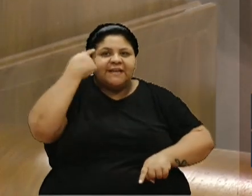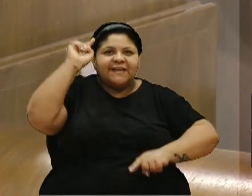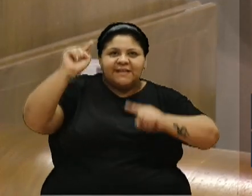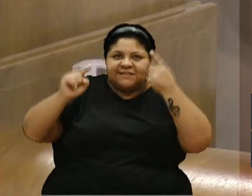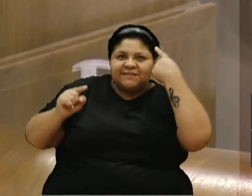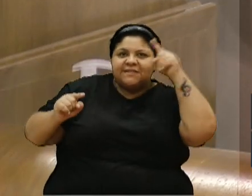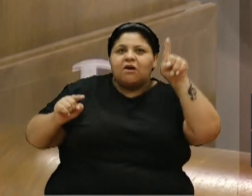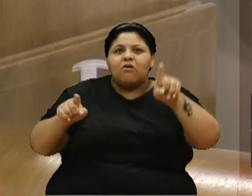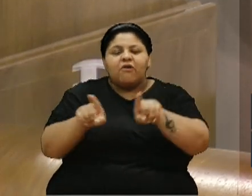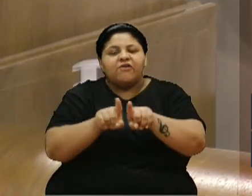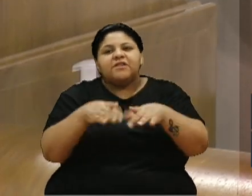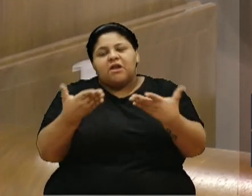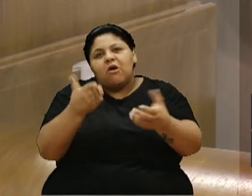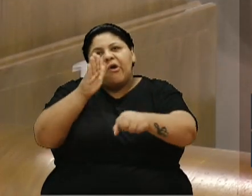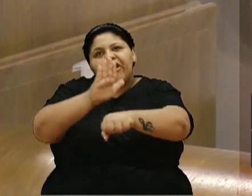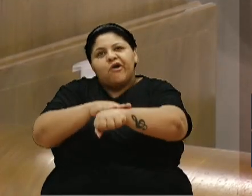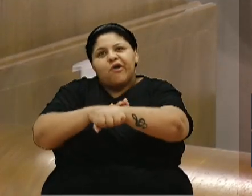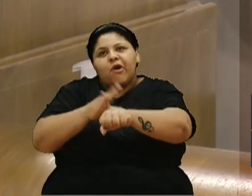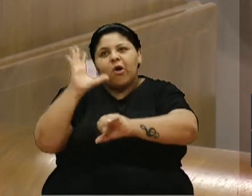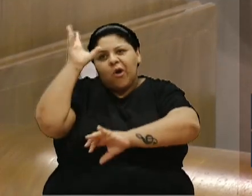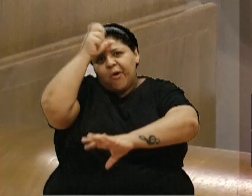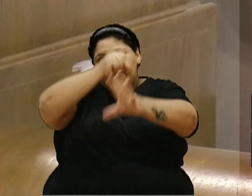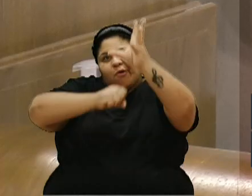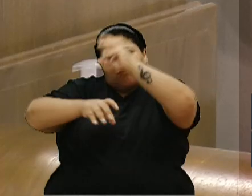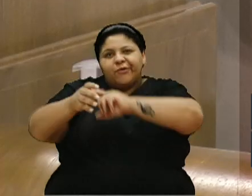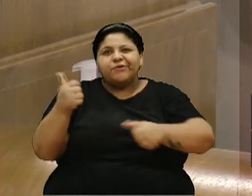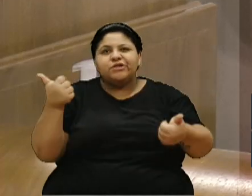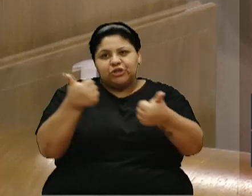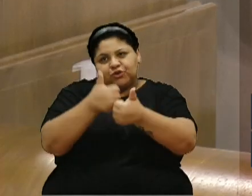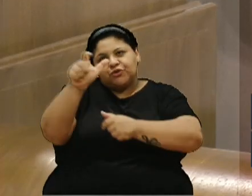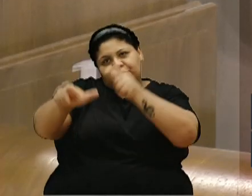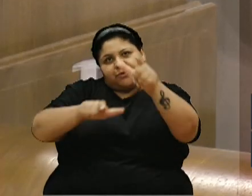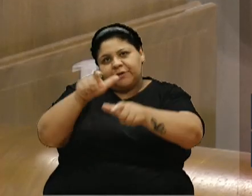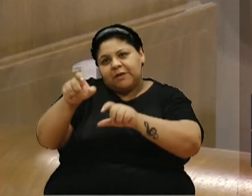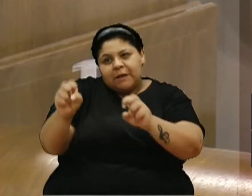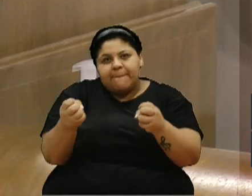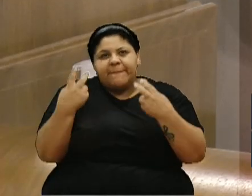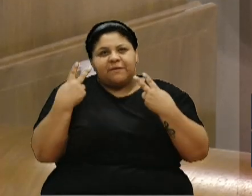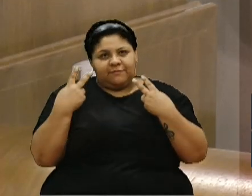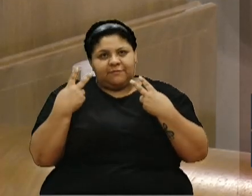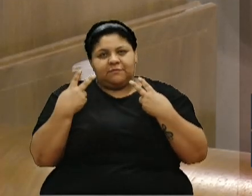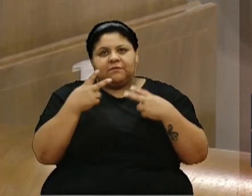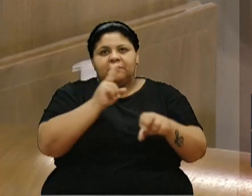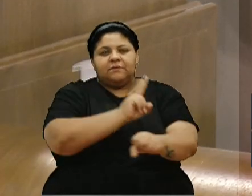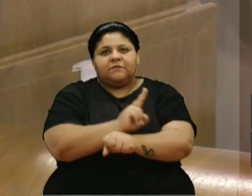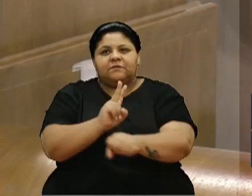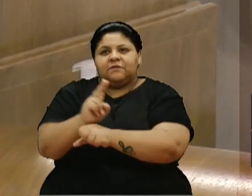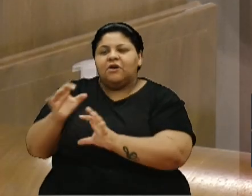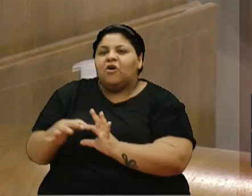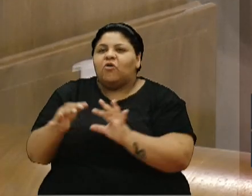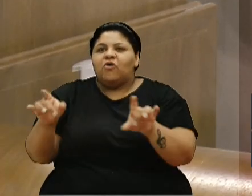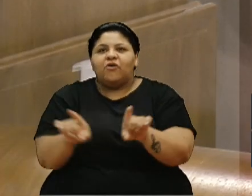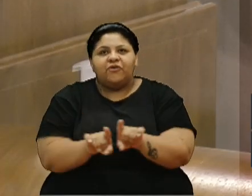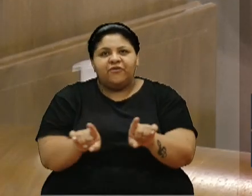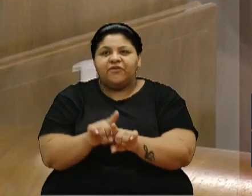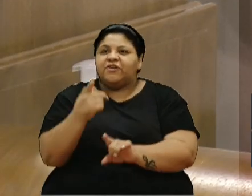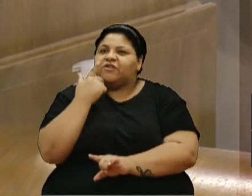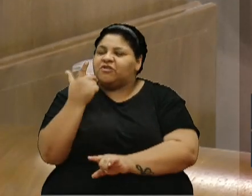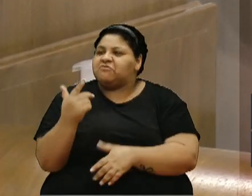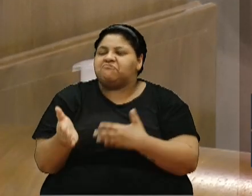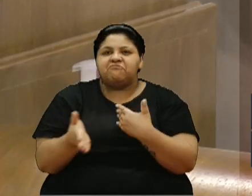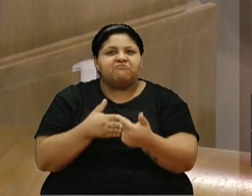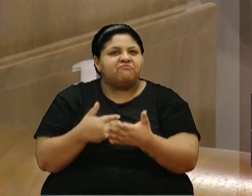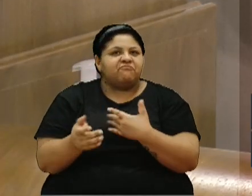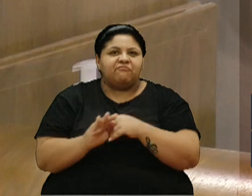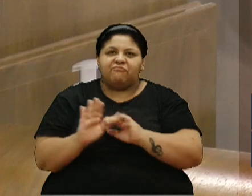criativa. Então, é um momento para a gente aprender junto com essas pessoas e perceber que o cuidado em liberdade é falar que,